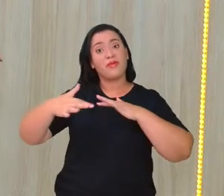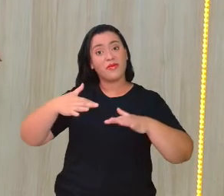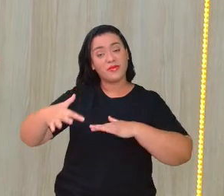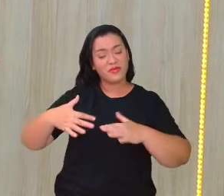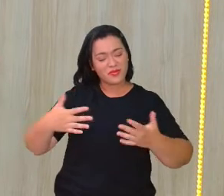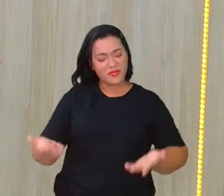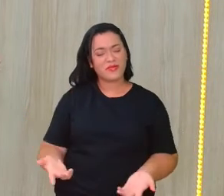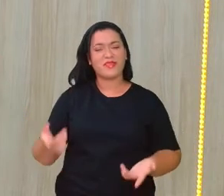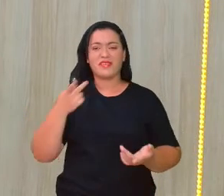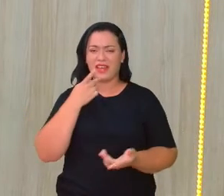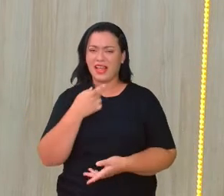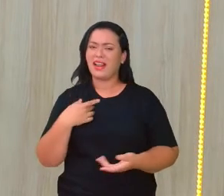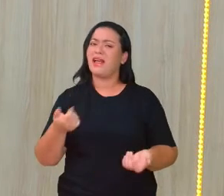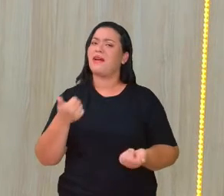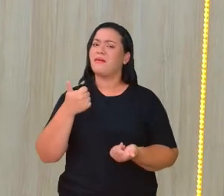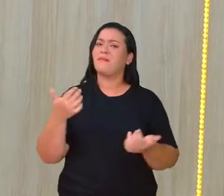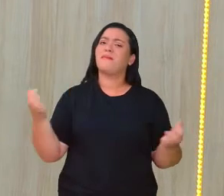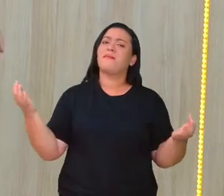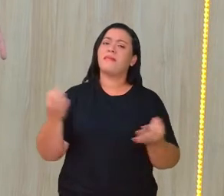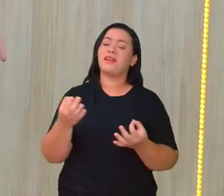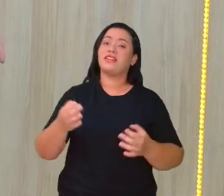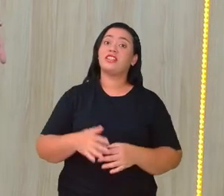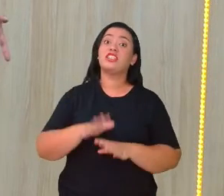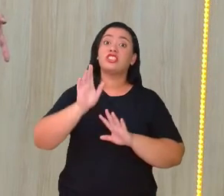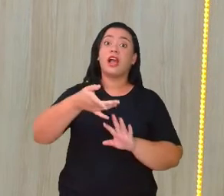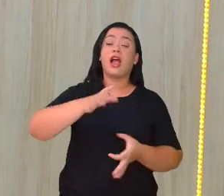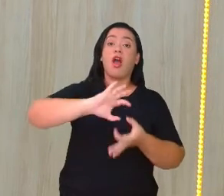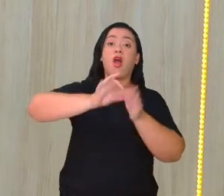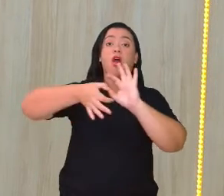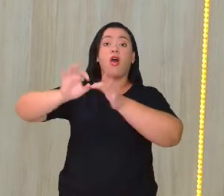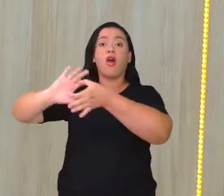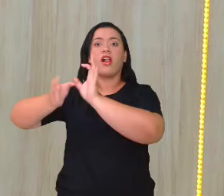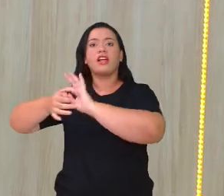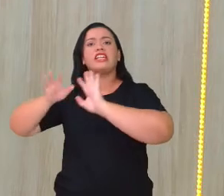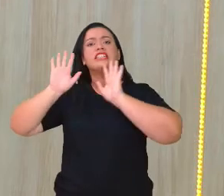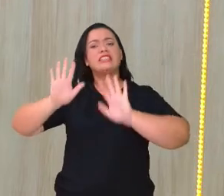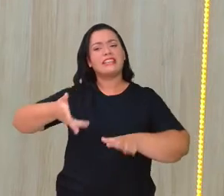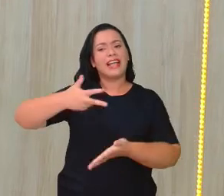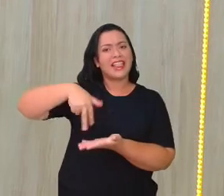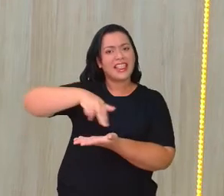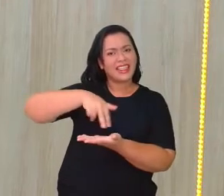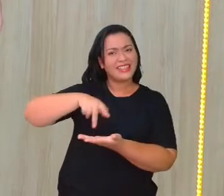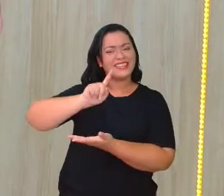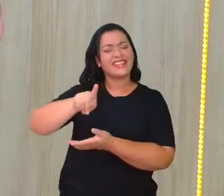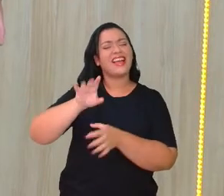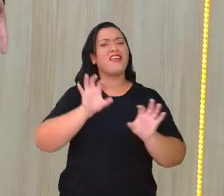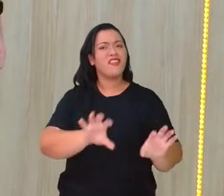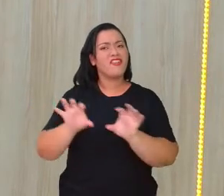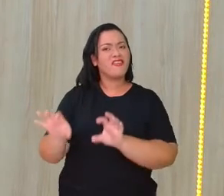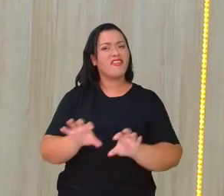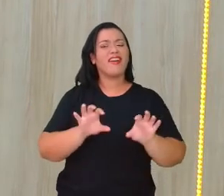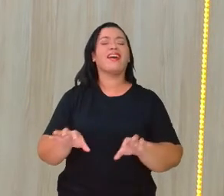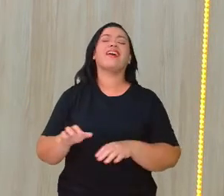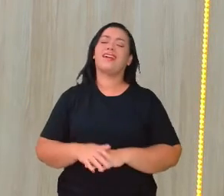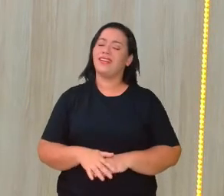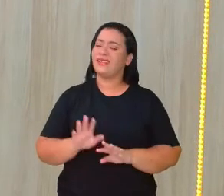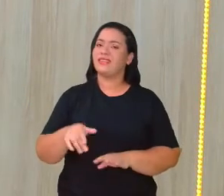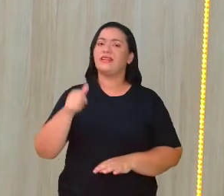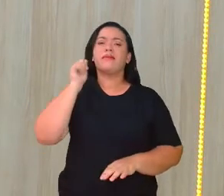ficar fantástico. Vai. Na Olimpíada já rolou, né, um baile de favela. E aí a Rebeca Andrade